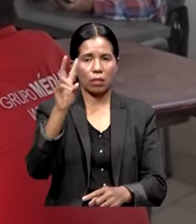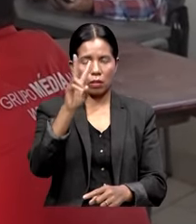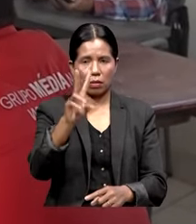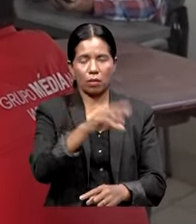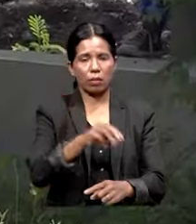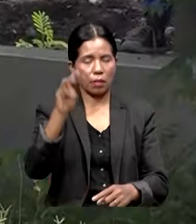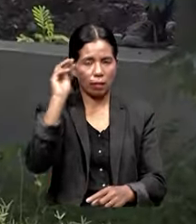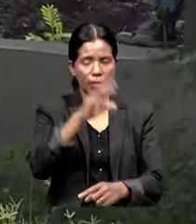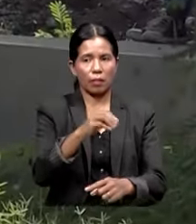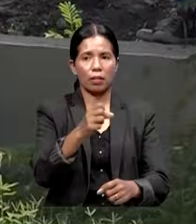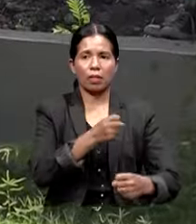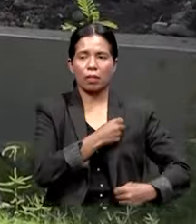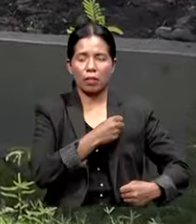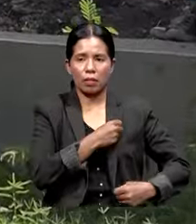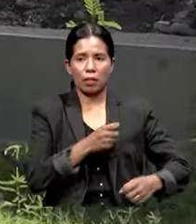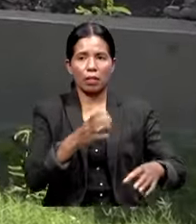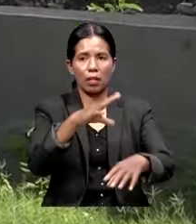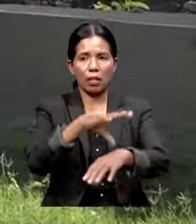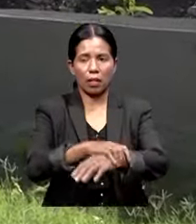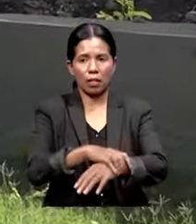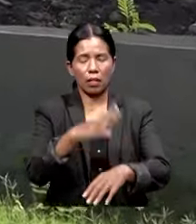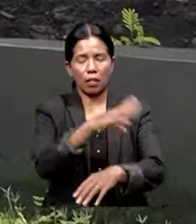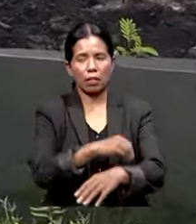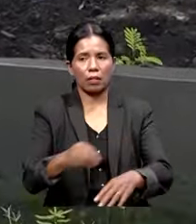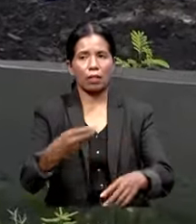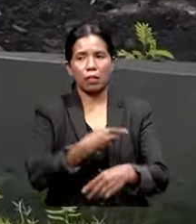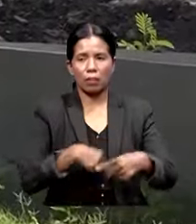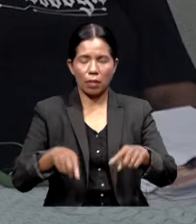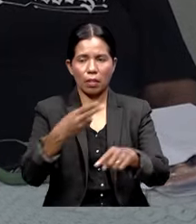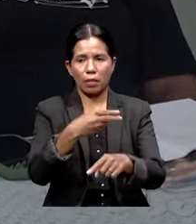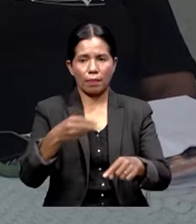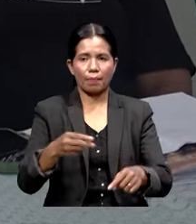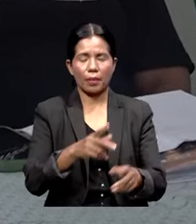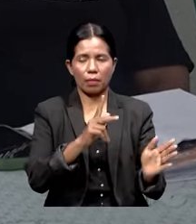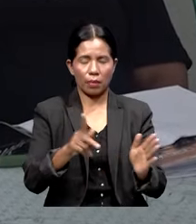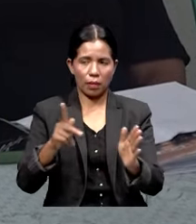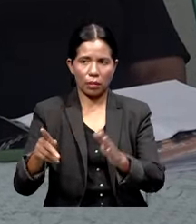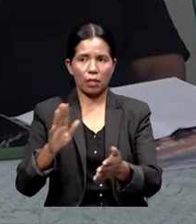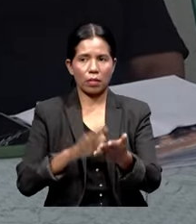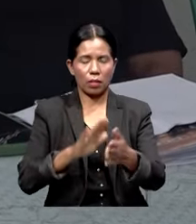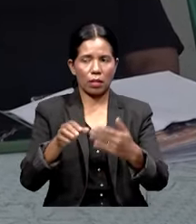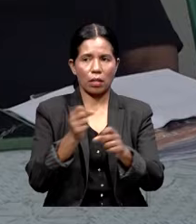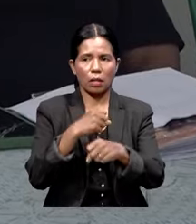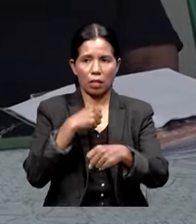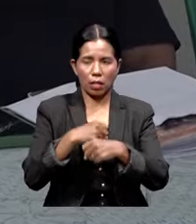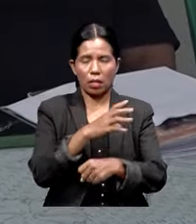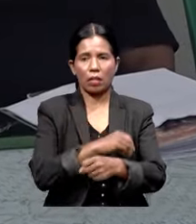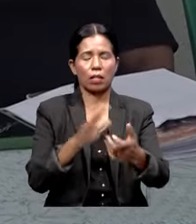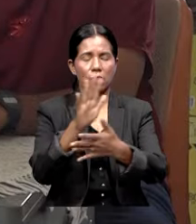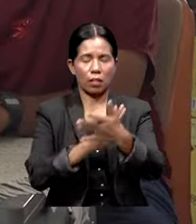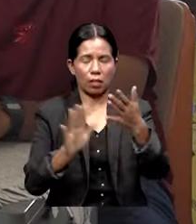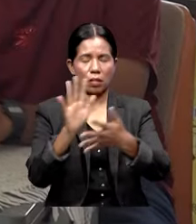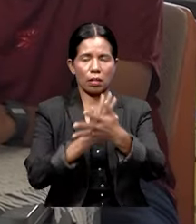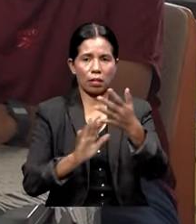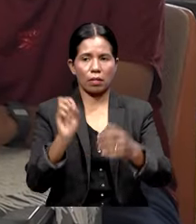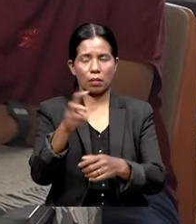militar Indonésia captura hodilore ba comarca Cepina Indonésia. Tuir plano da autoridade local na escola se realiza uma cerimônia comemoração